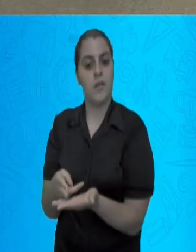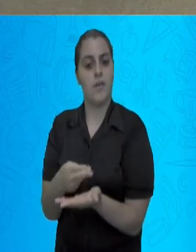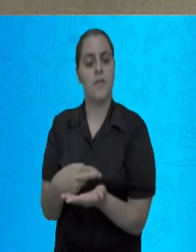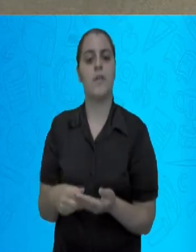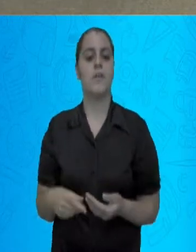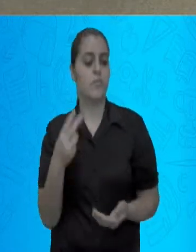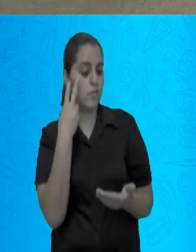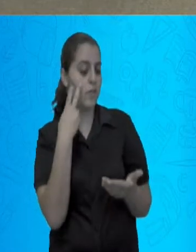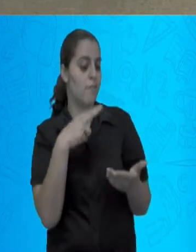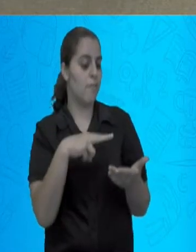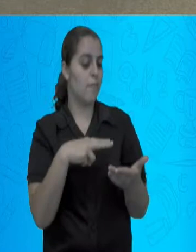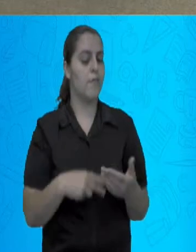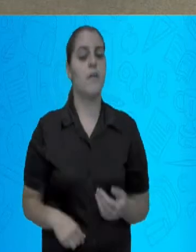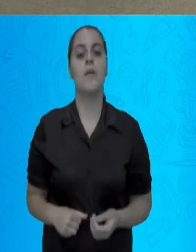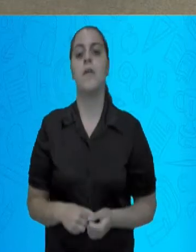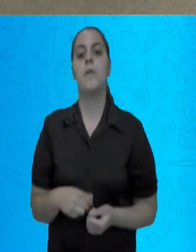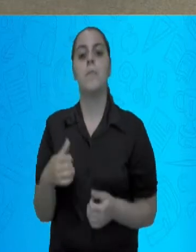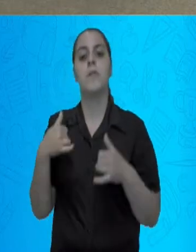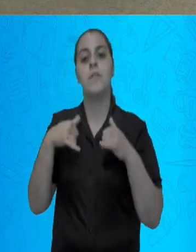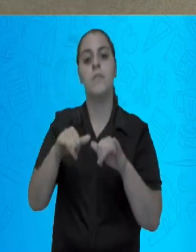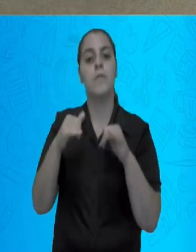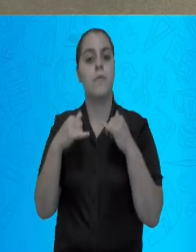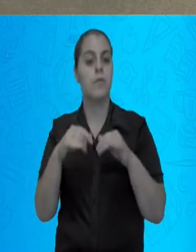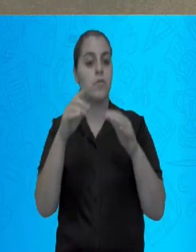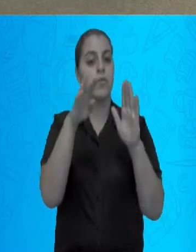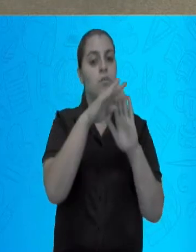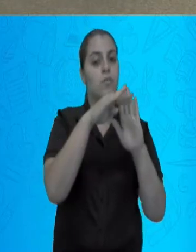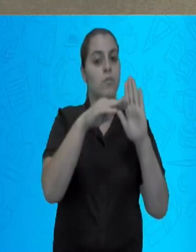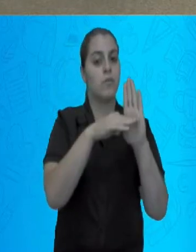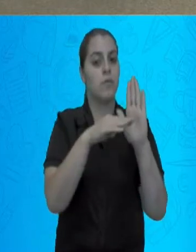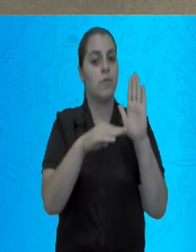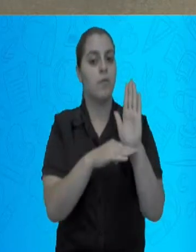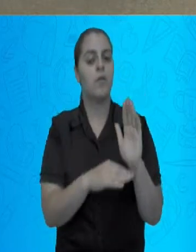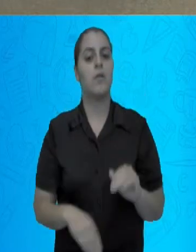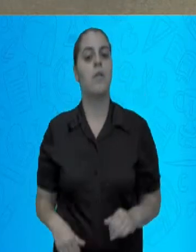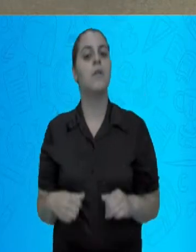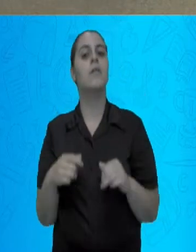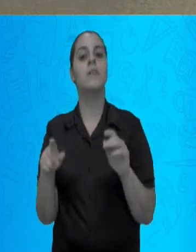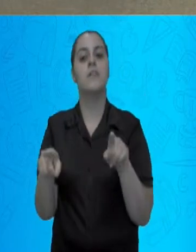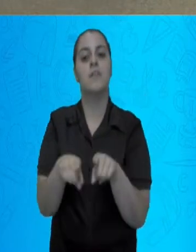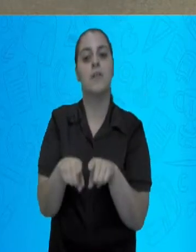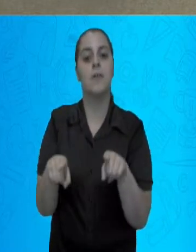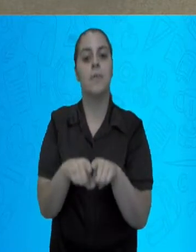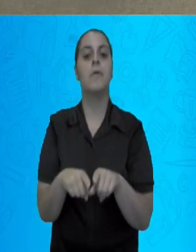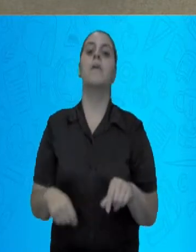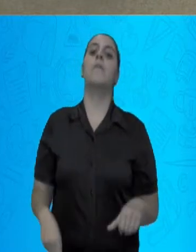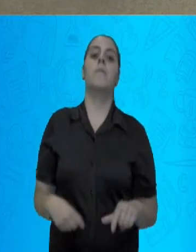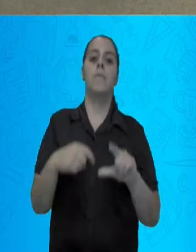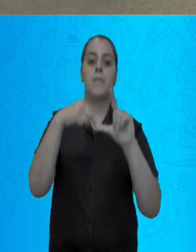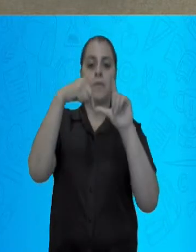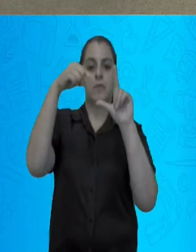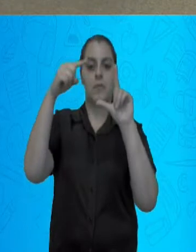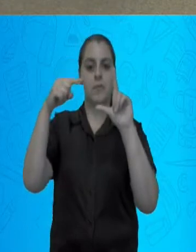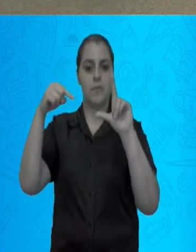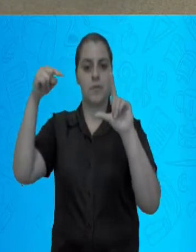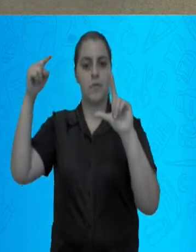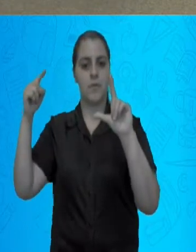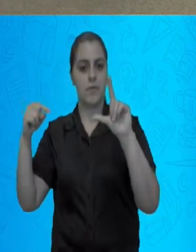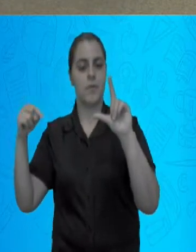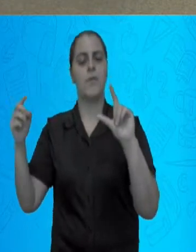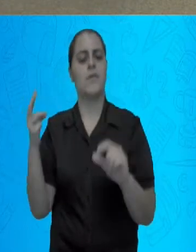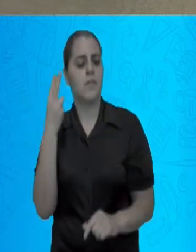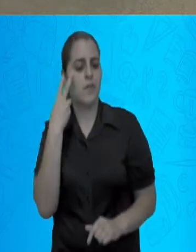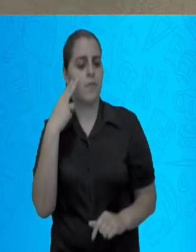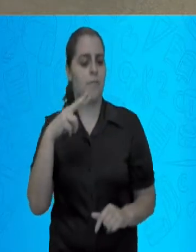a gente vê que aparecem muitas tabelas, mas também aparecem os gráficos. E aqui a gente vê